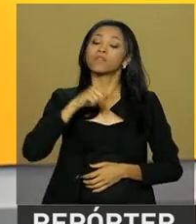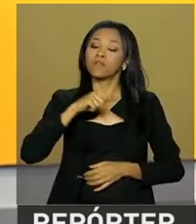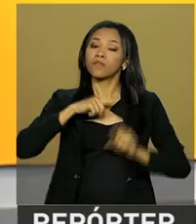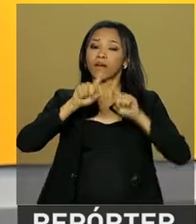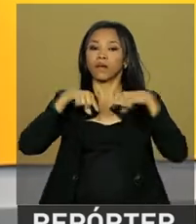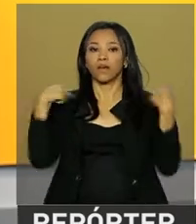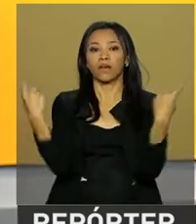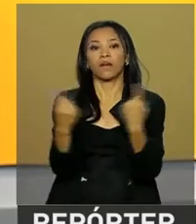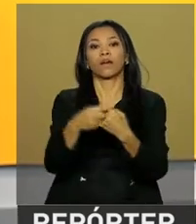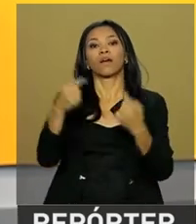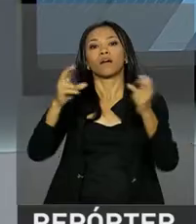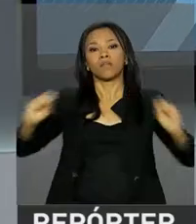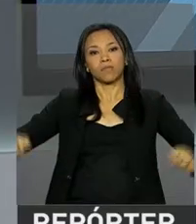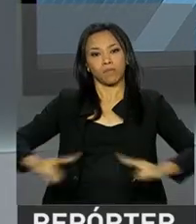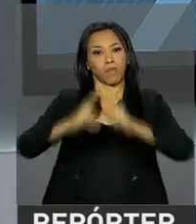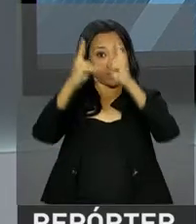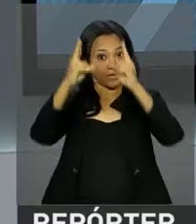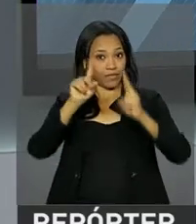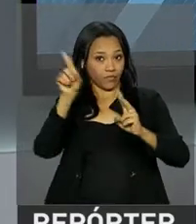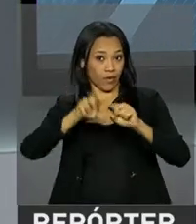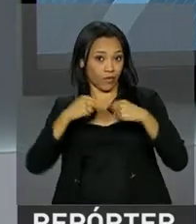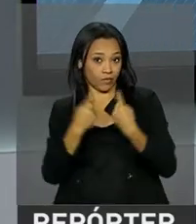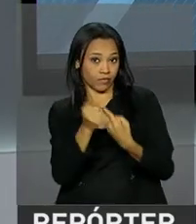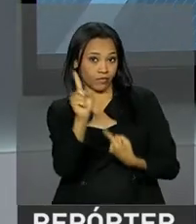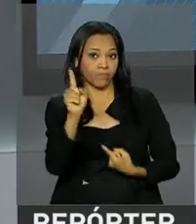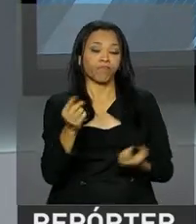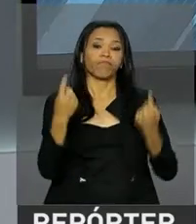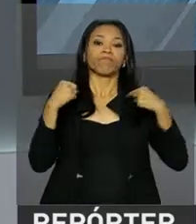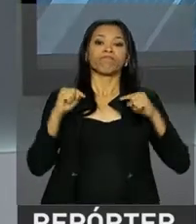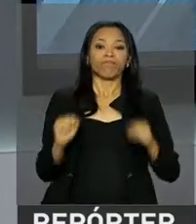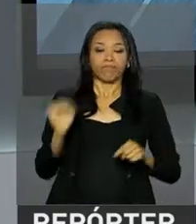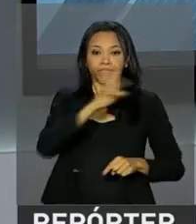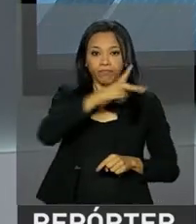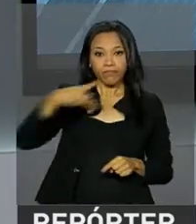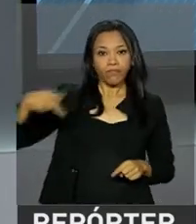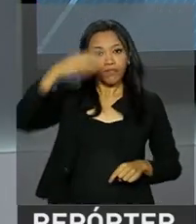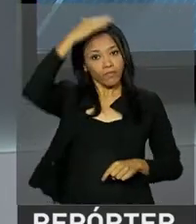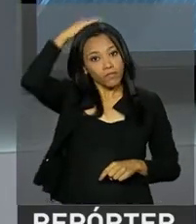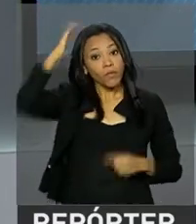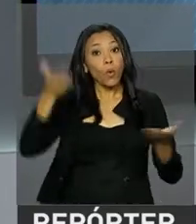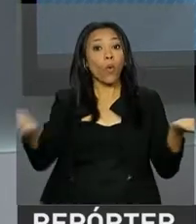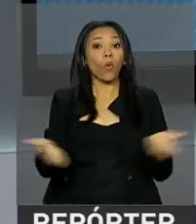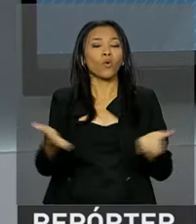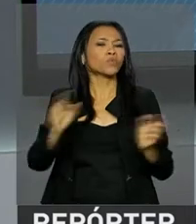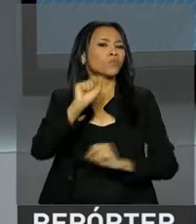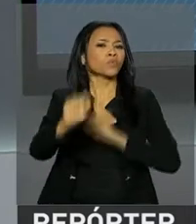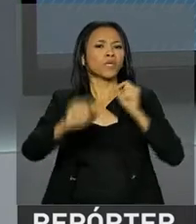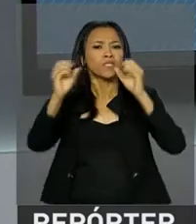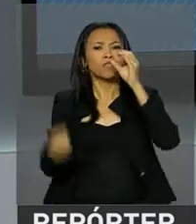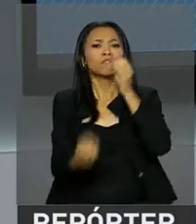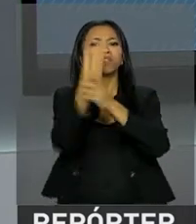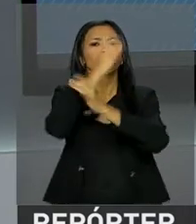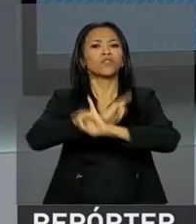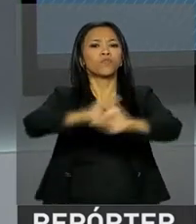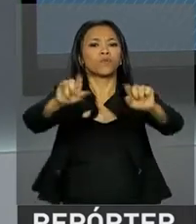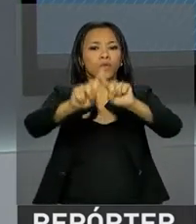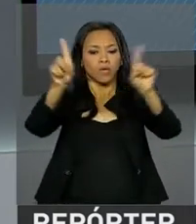da organização. E o presidente Michel Temer lança hoje o Plano Agrícola e